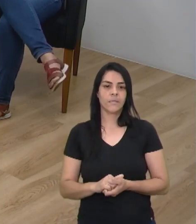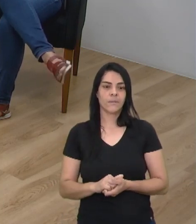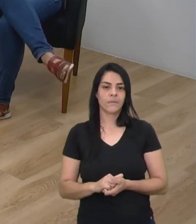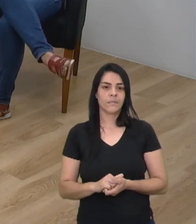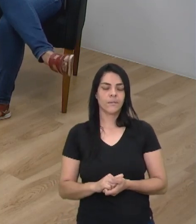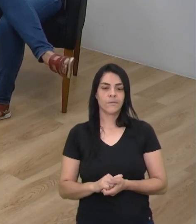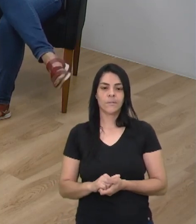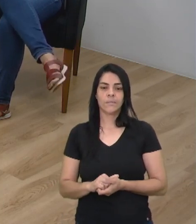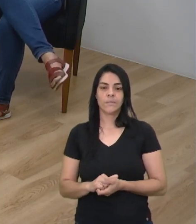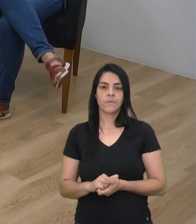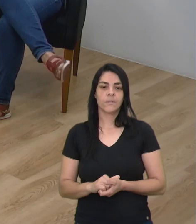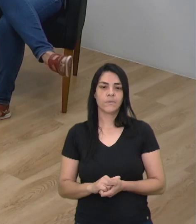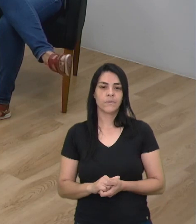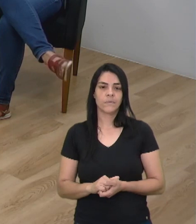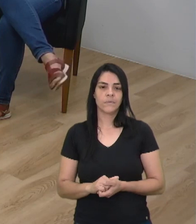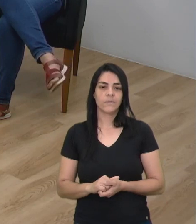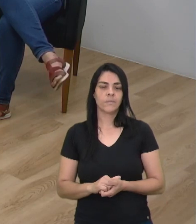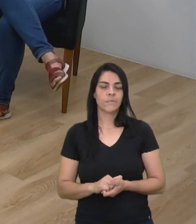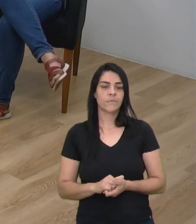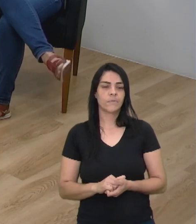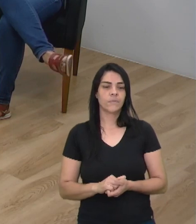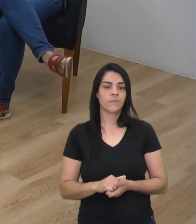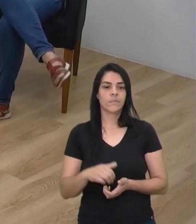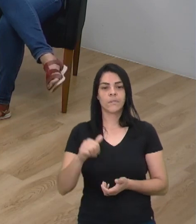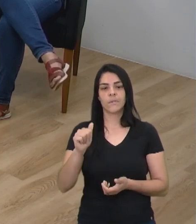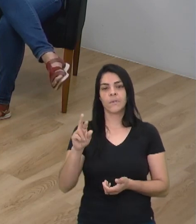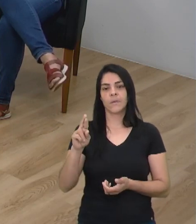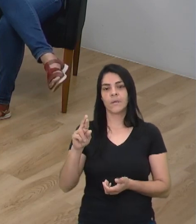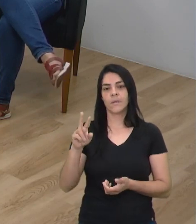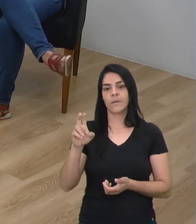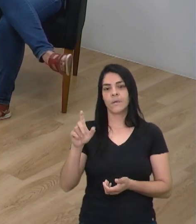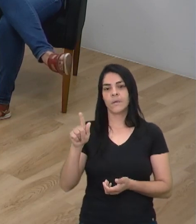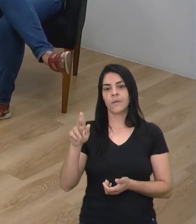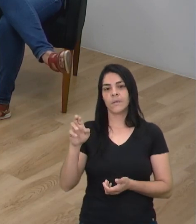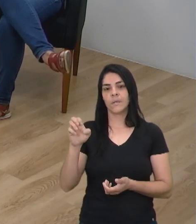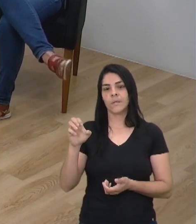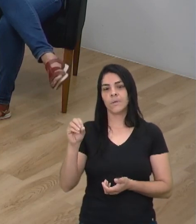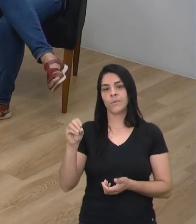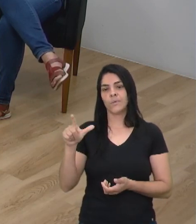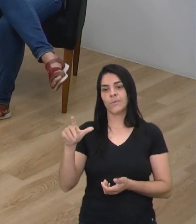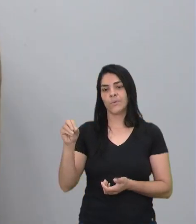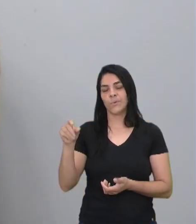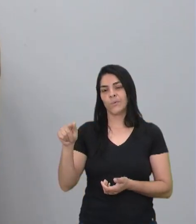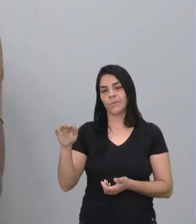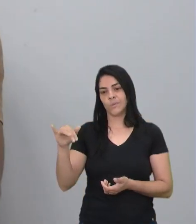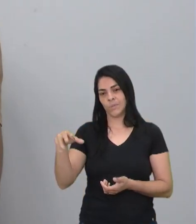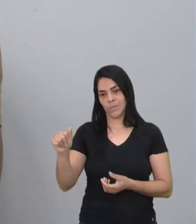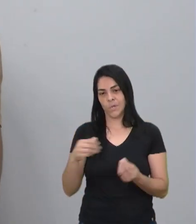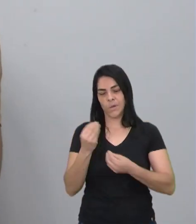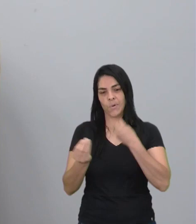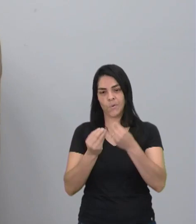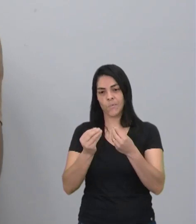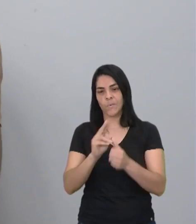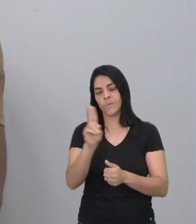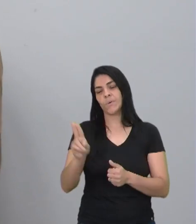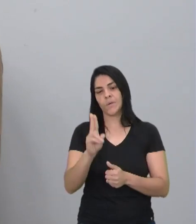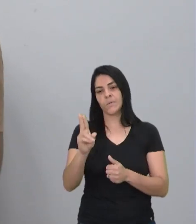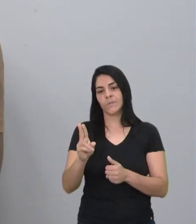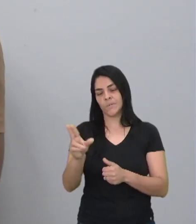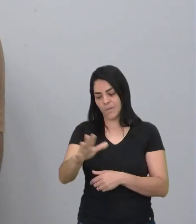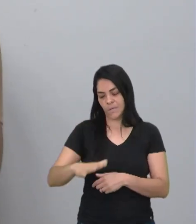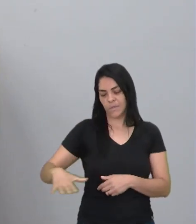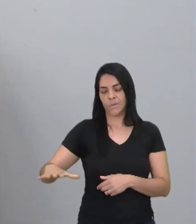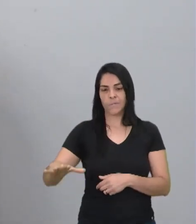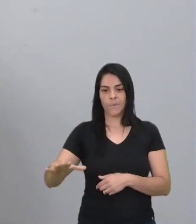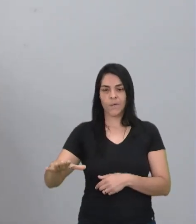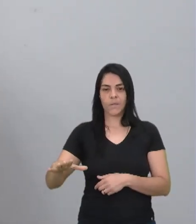também a parte de arqueologia também. Arqueologia, é verdade. Por exemplo, imagina se você vai estar num espaço que você tem ali artefatos